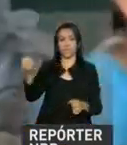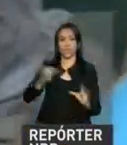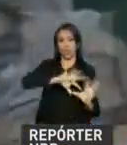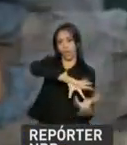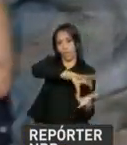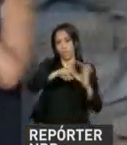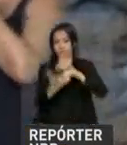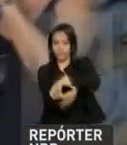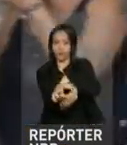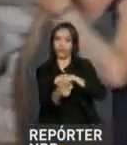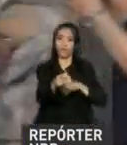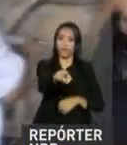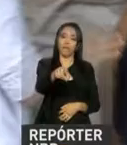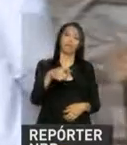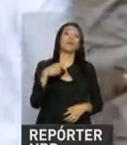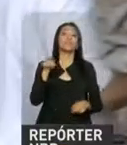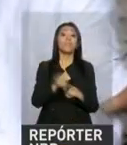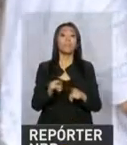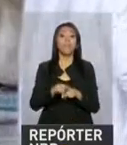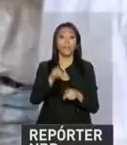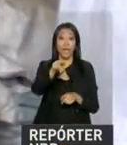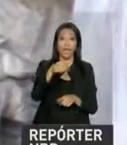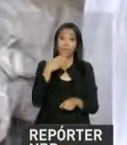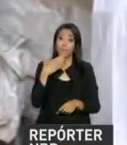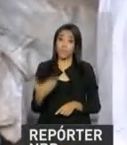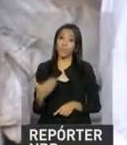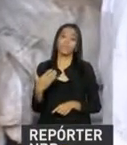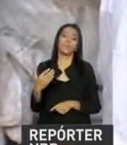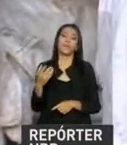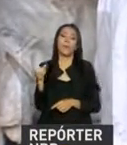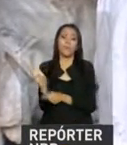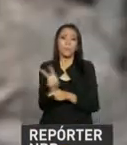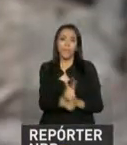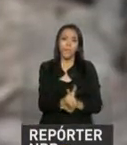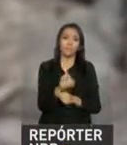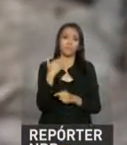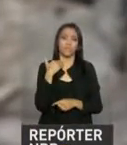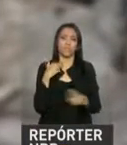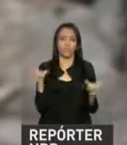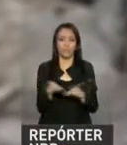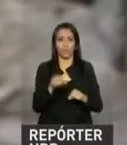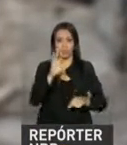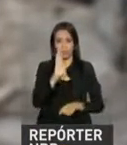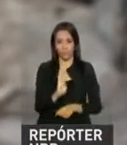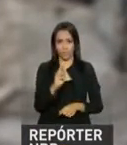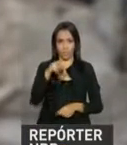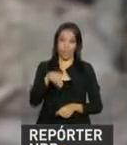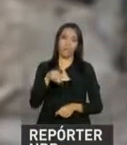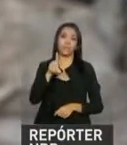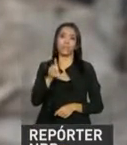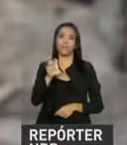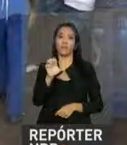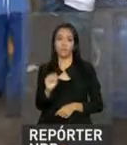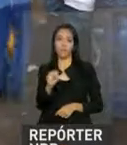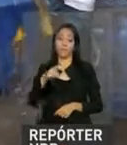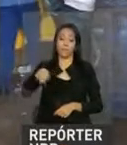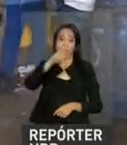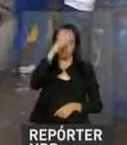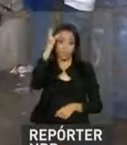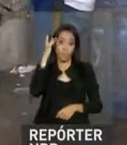para as cooperativas francisca contou com auxílio de microcrédito do bnds para acessar os recursos os cooperados